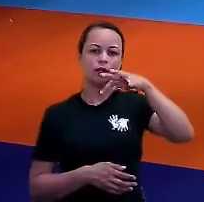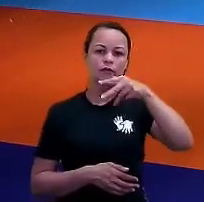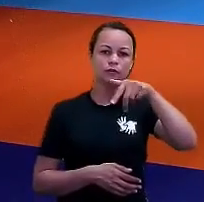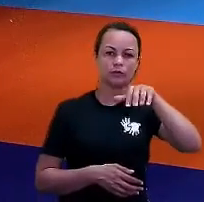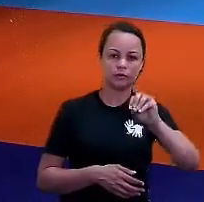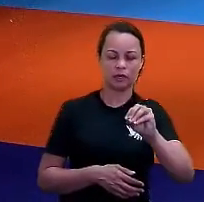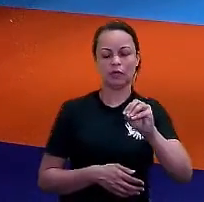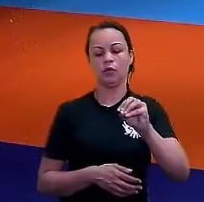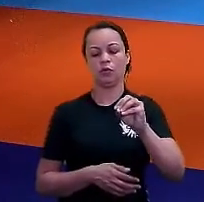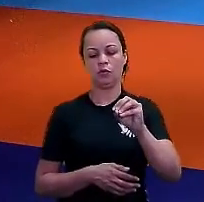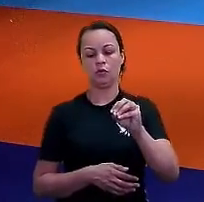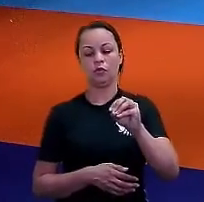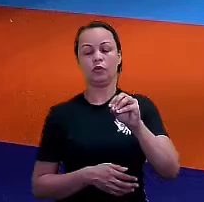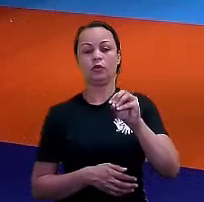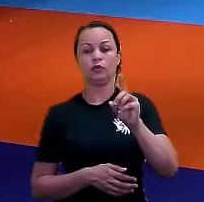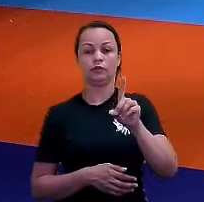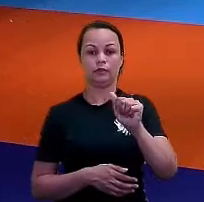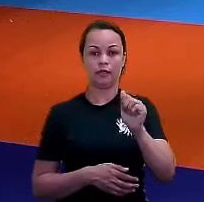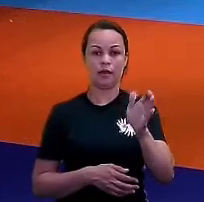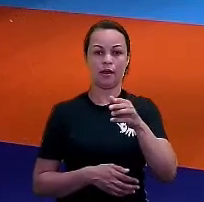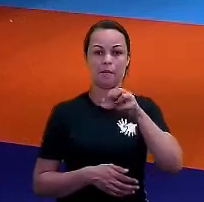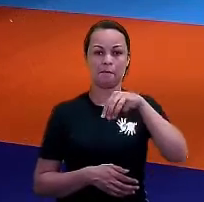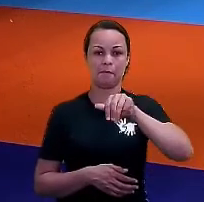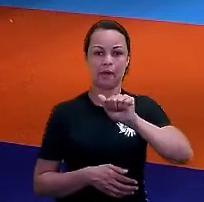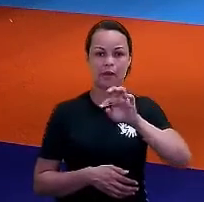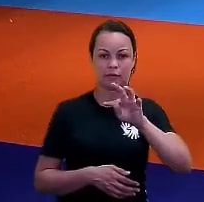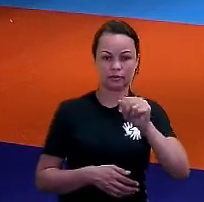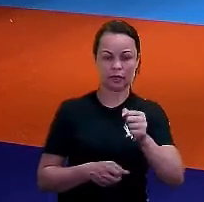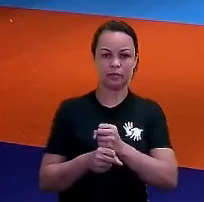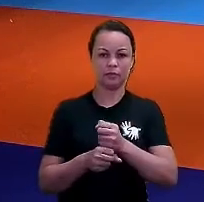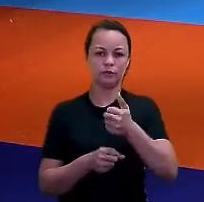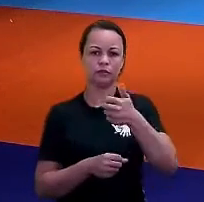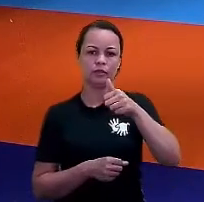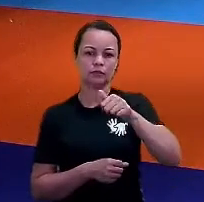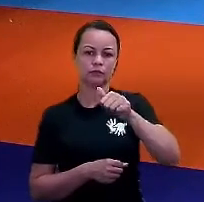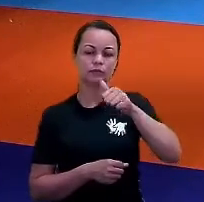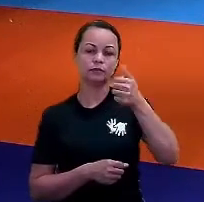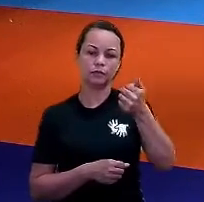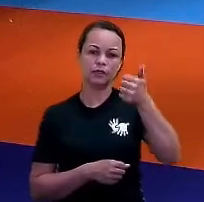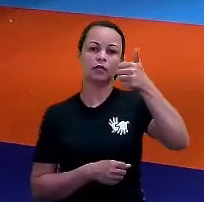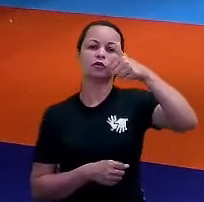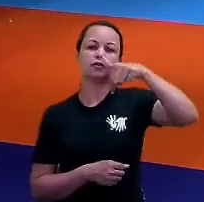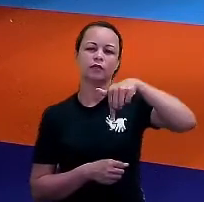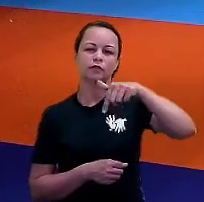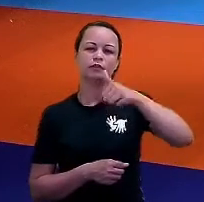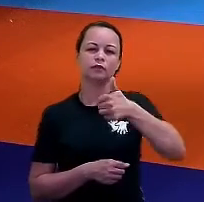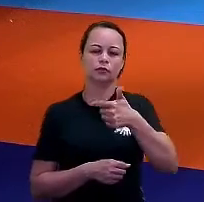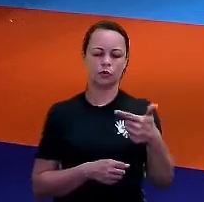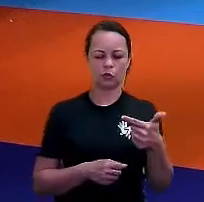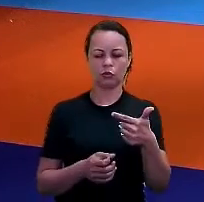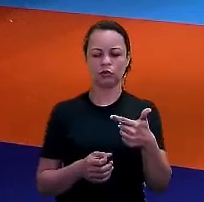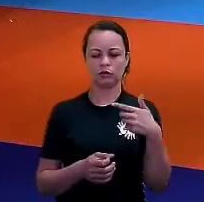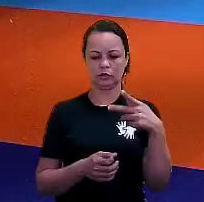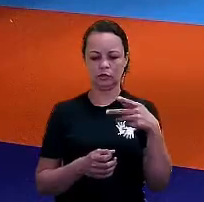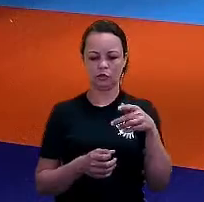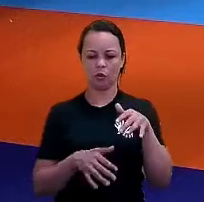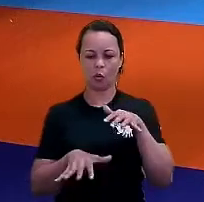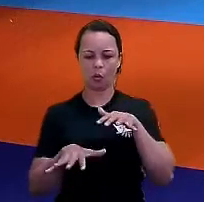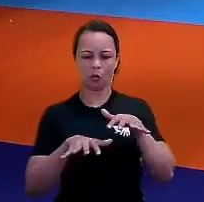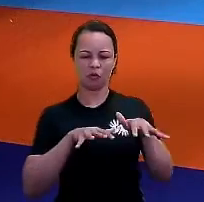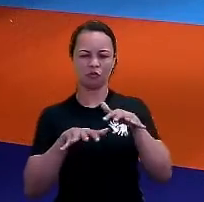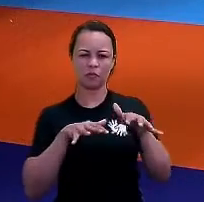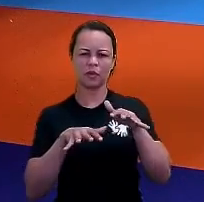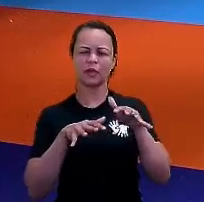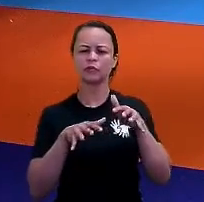Em 1712, foi observado que esse território